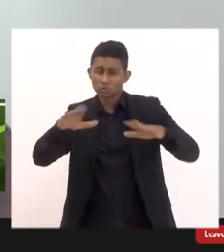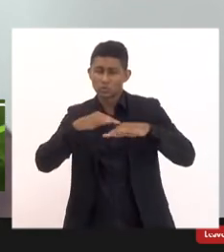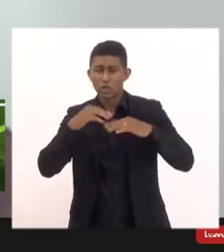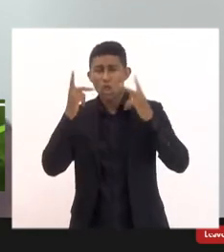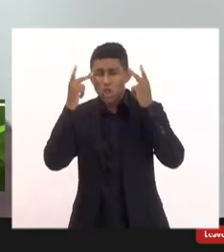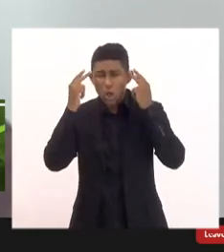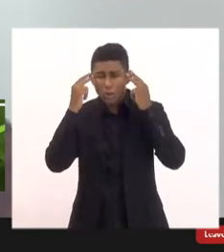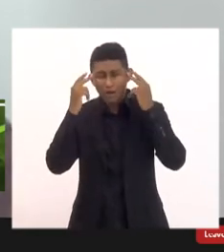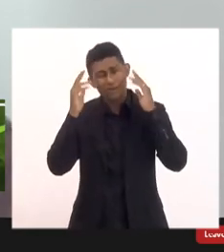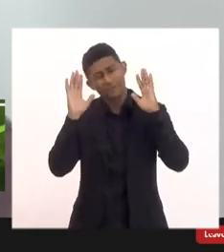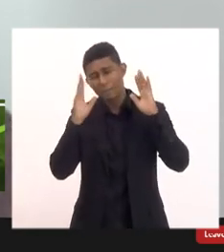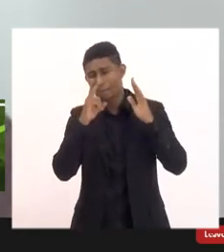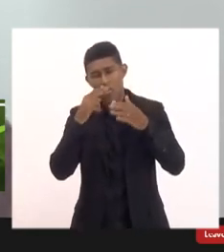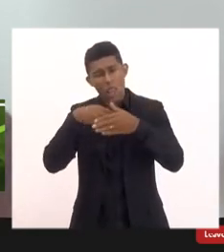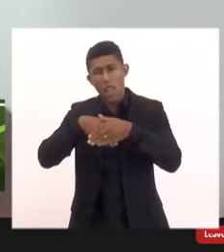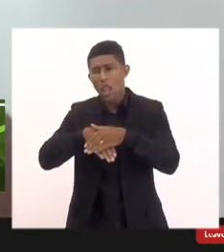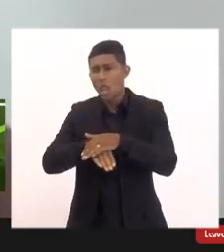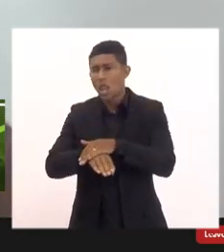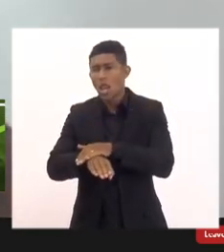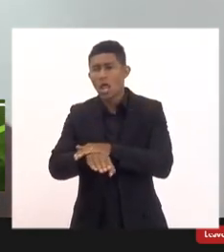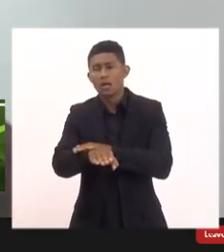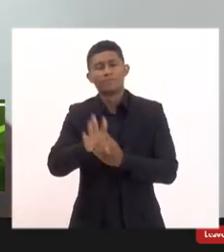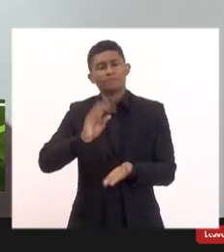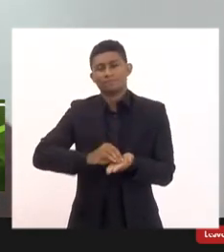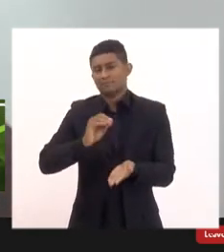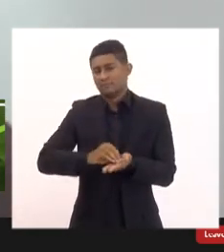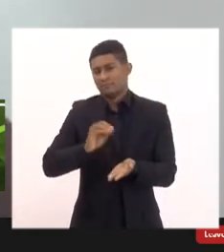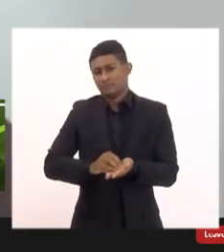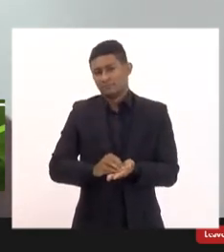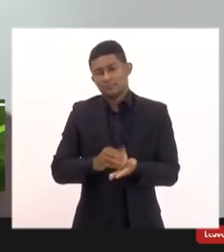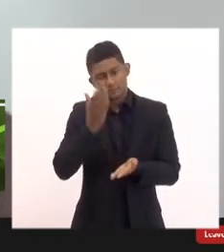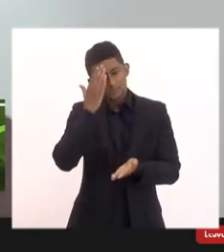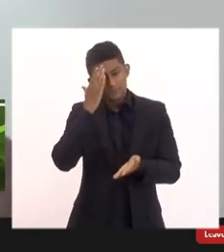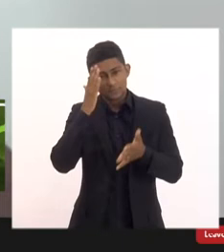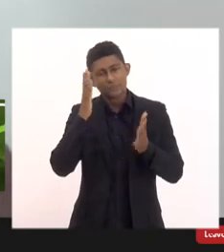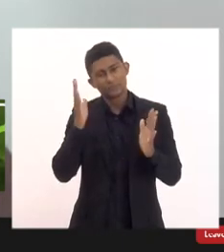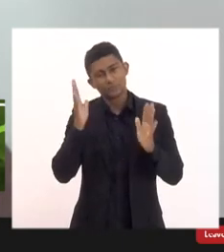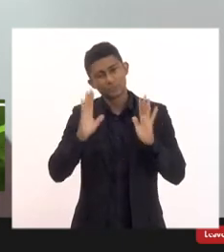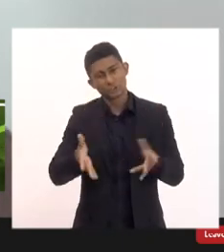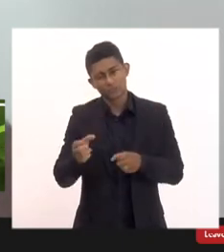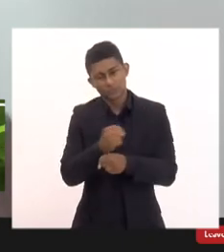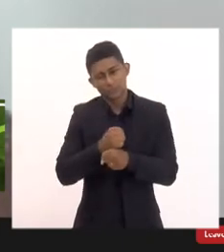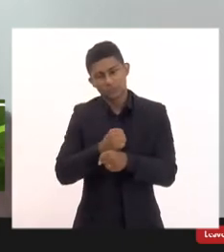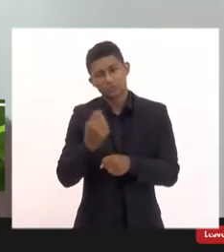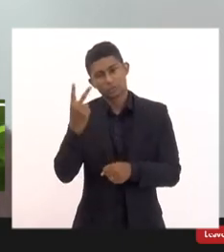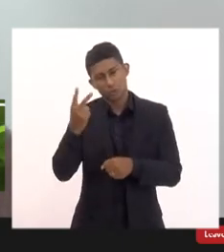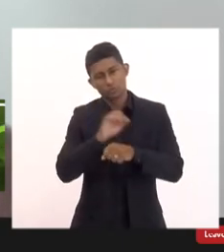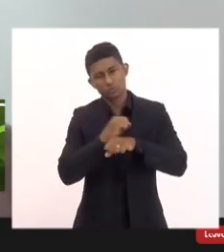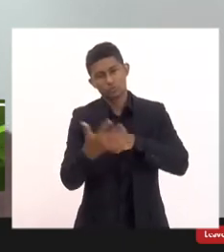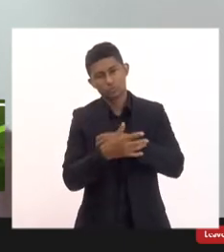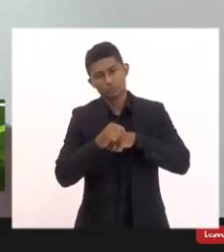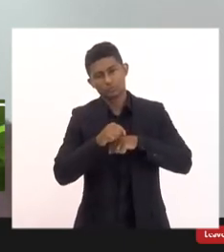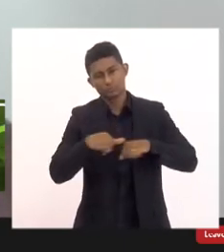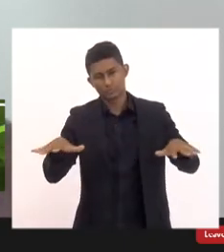quase 2 anos com essa pandemia, então esses comportamentos têm sido cada vez mais naturais, mas não,